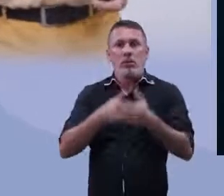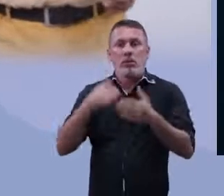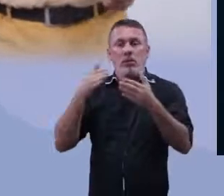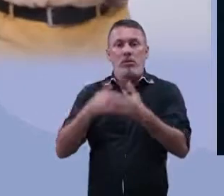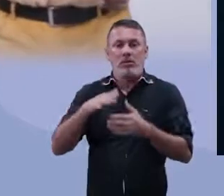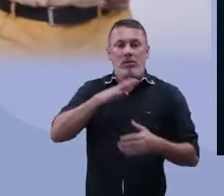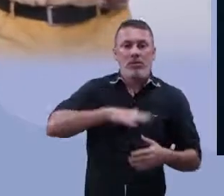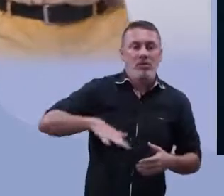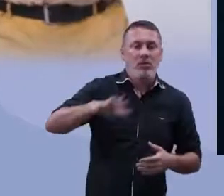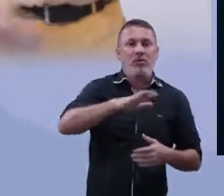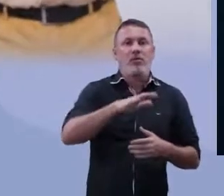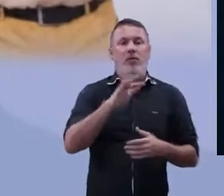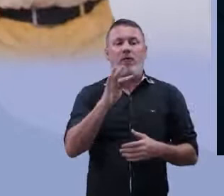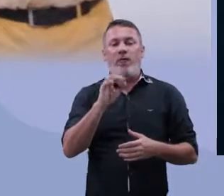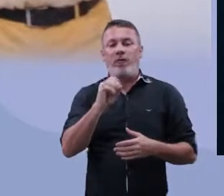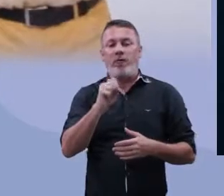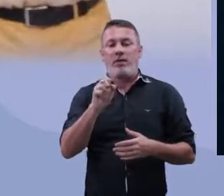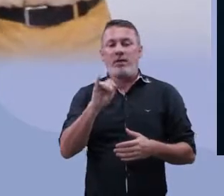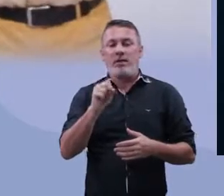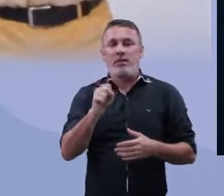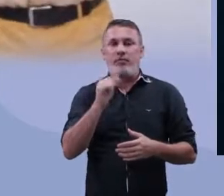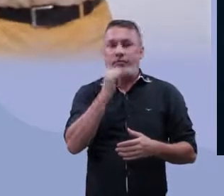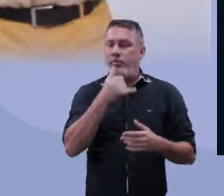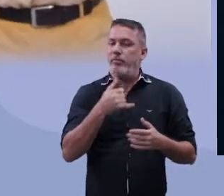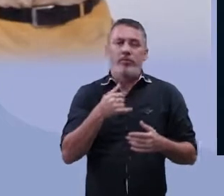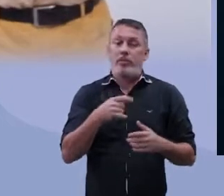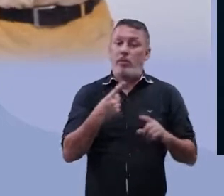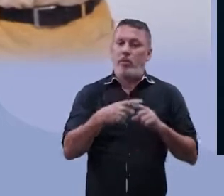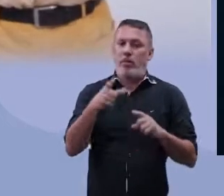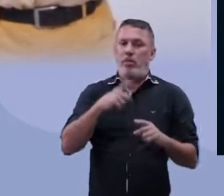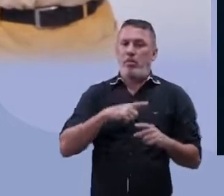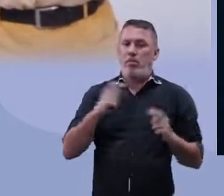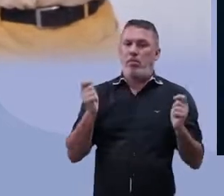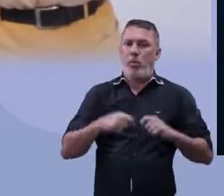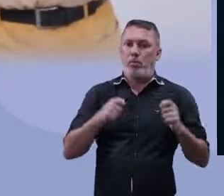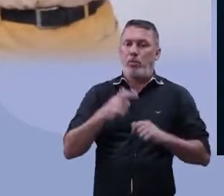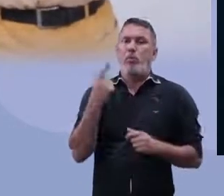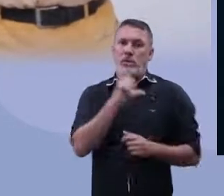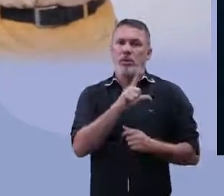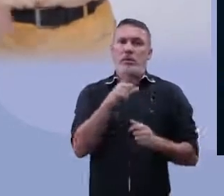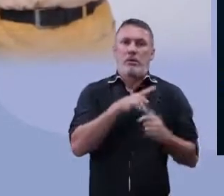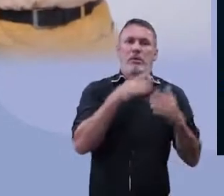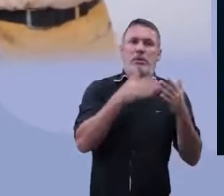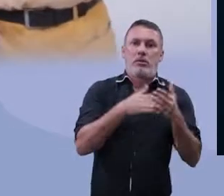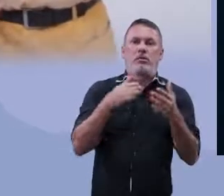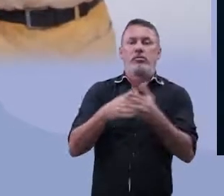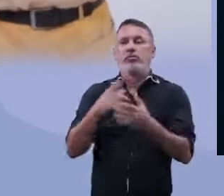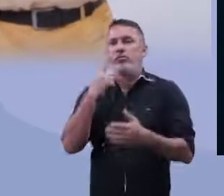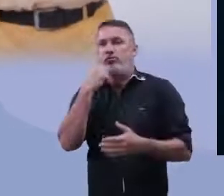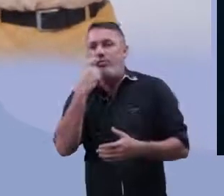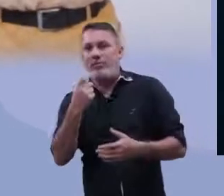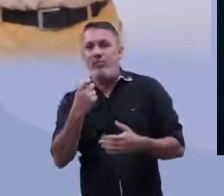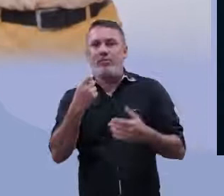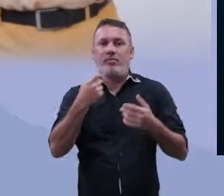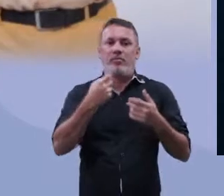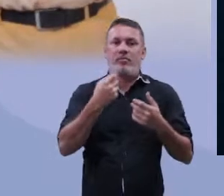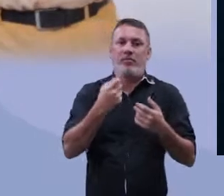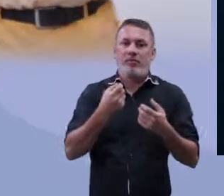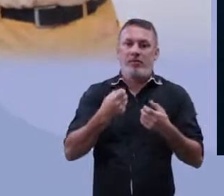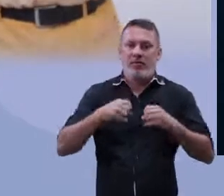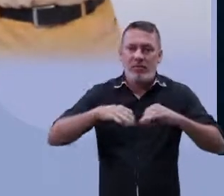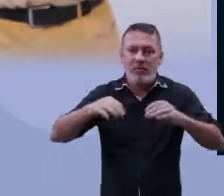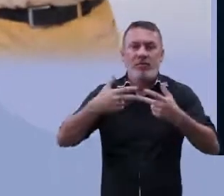combustíveis fósseis, pois estes, né, têm um potencial, né, impactante e poluente muito grande.